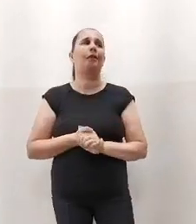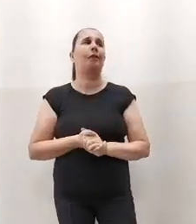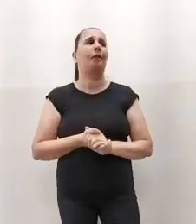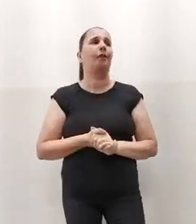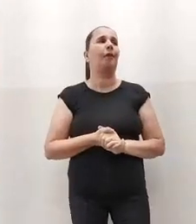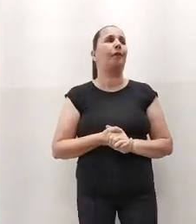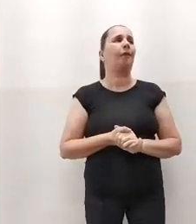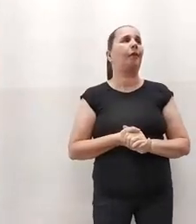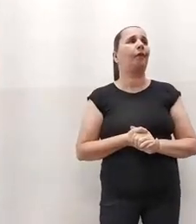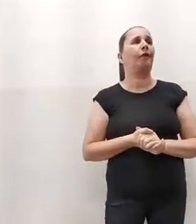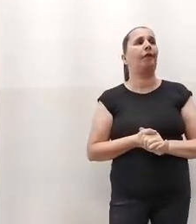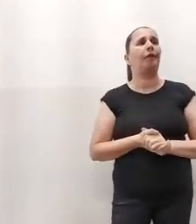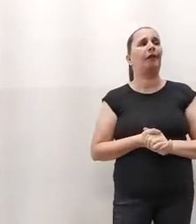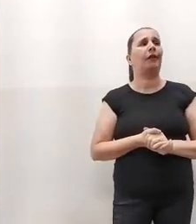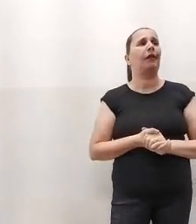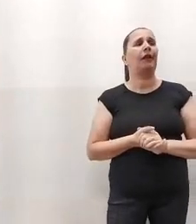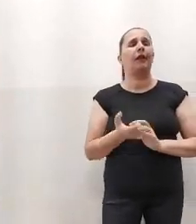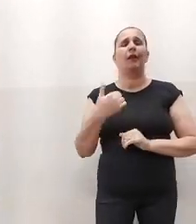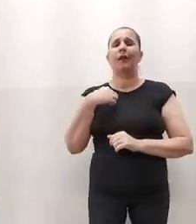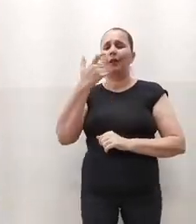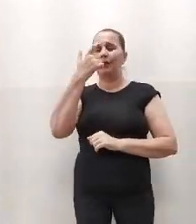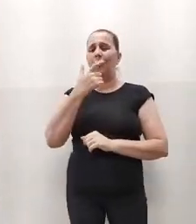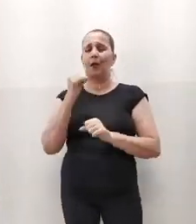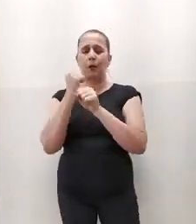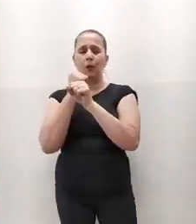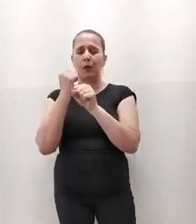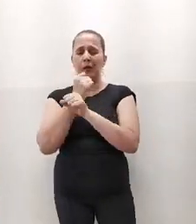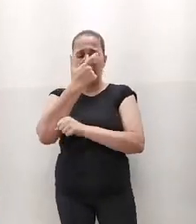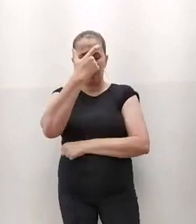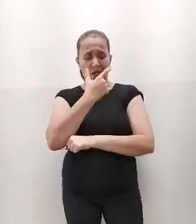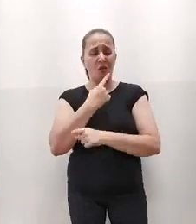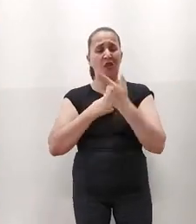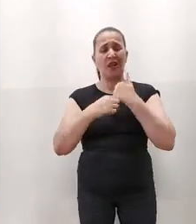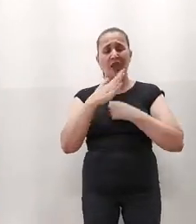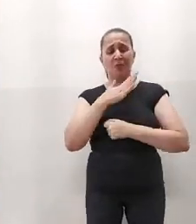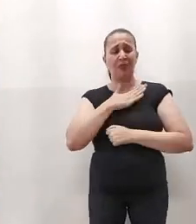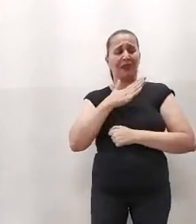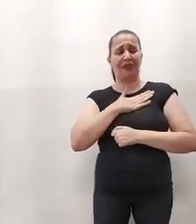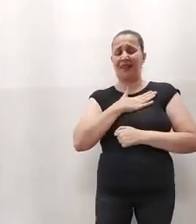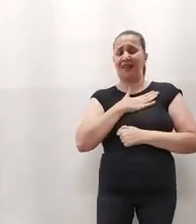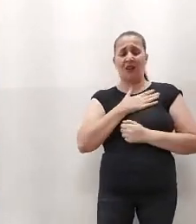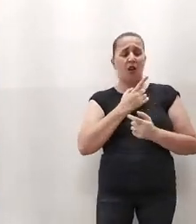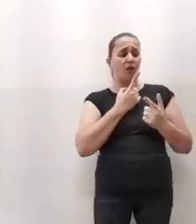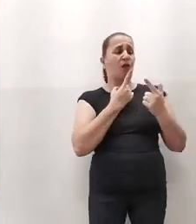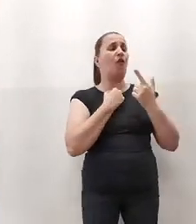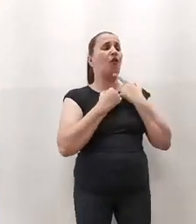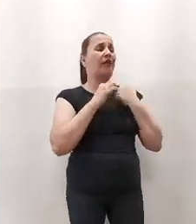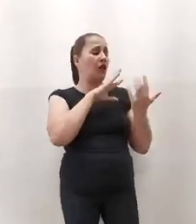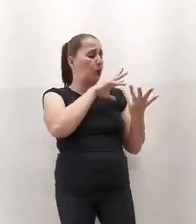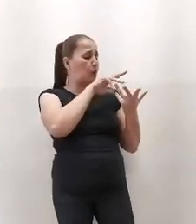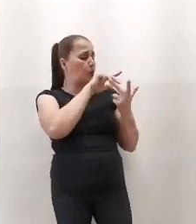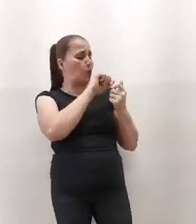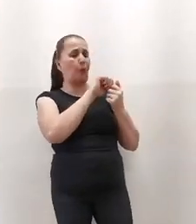Chega de construções humanas, Jesus. Chega de construir conforme o mundo quer.